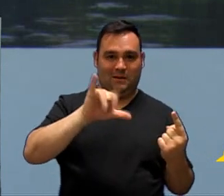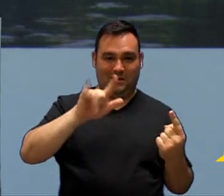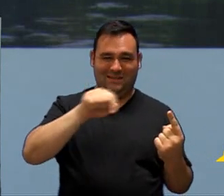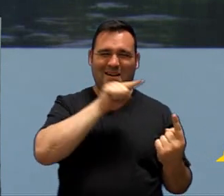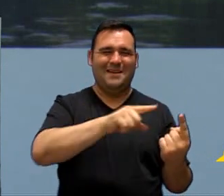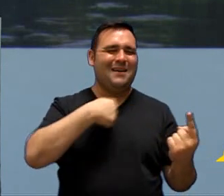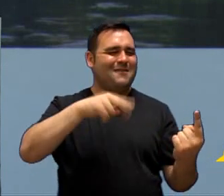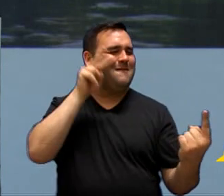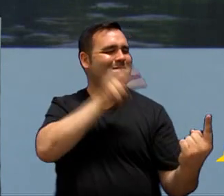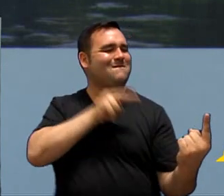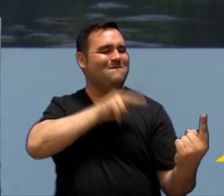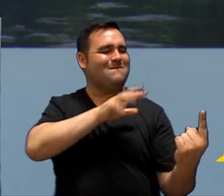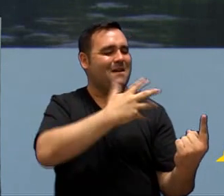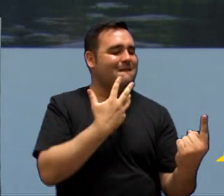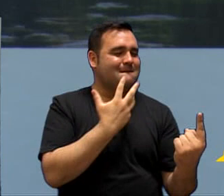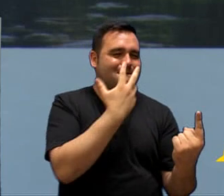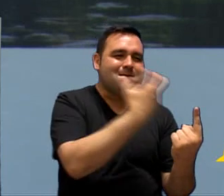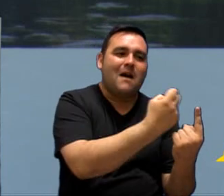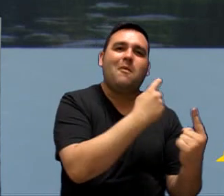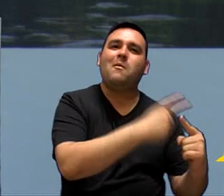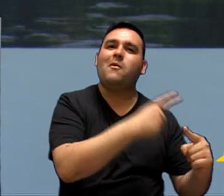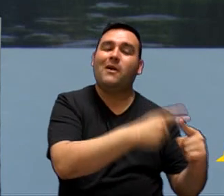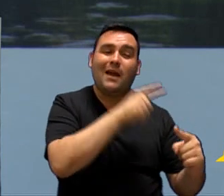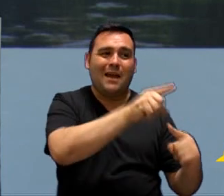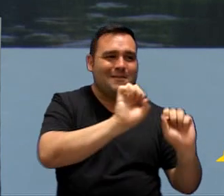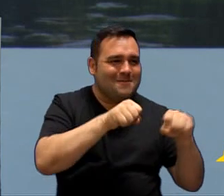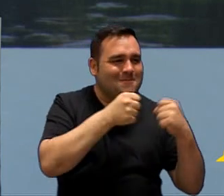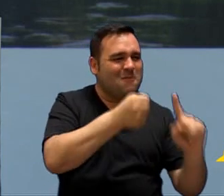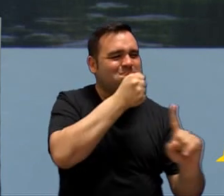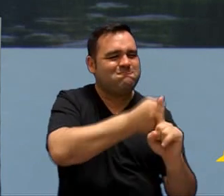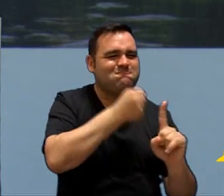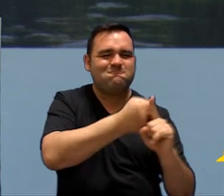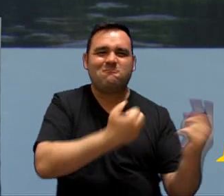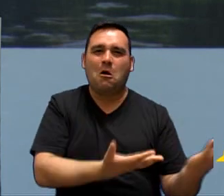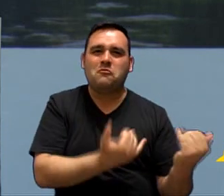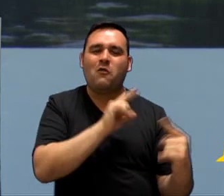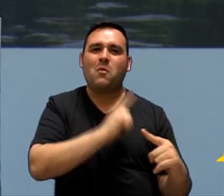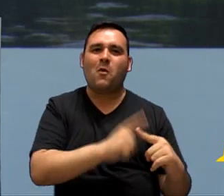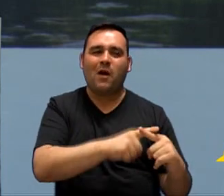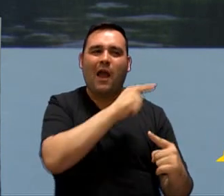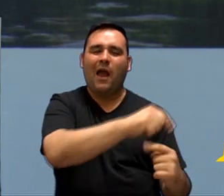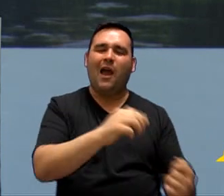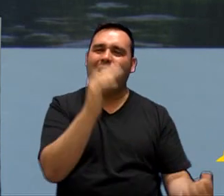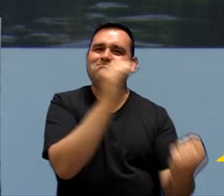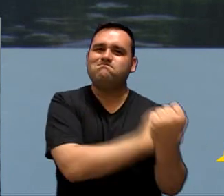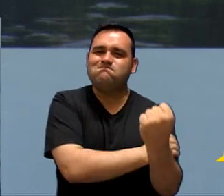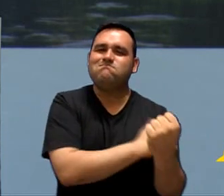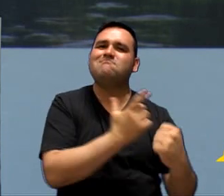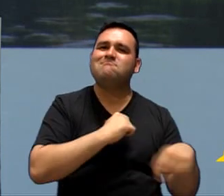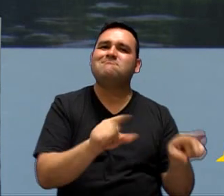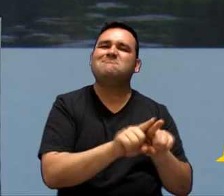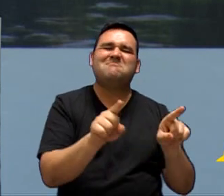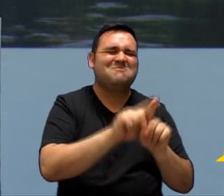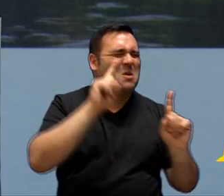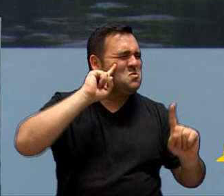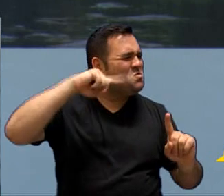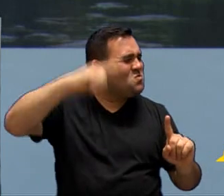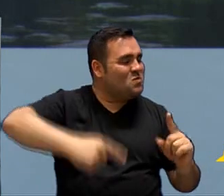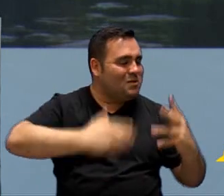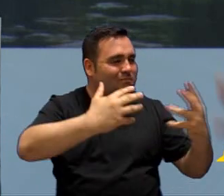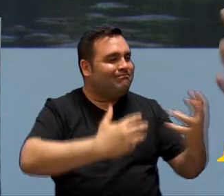grande inspiração por ainda estar lutando pelos adolescentes, pela juventude, pelo poder que ela tem, e ela me inspira e motiva todos os